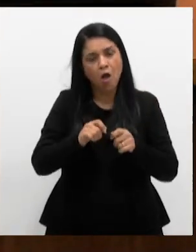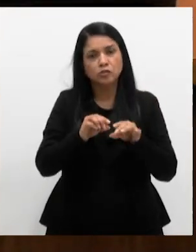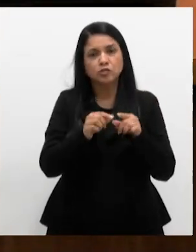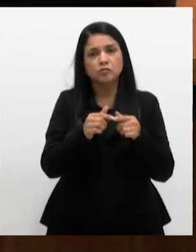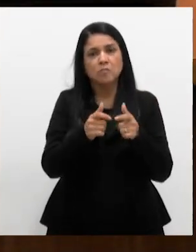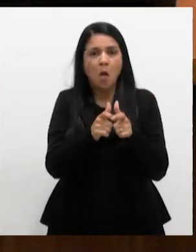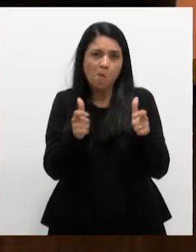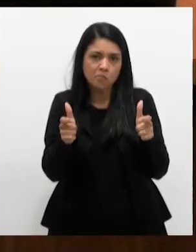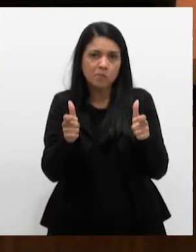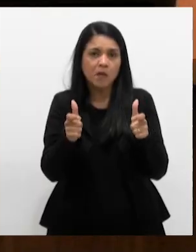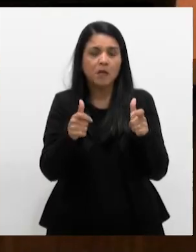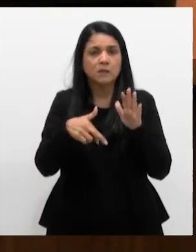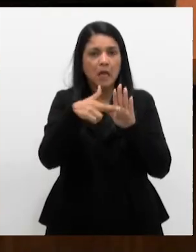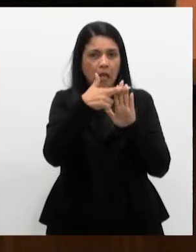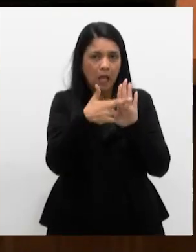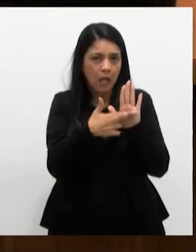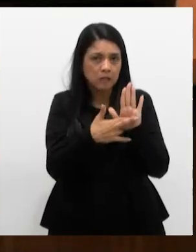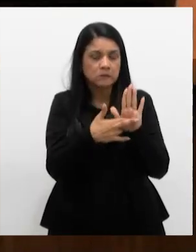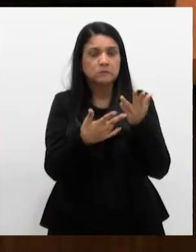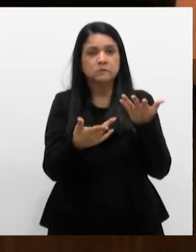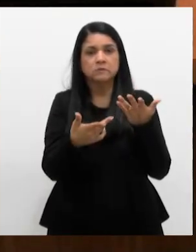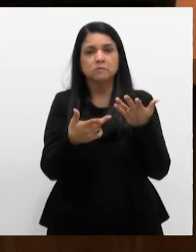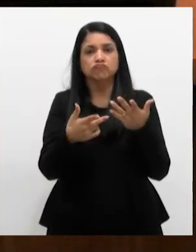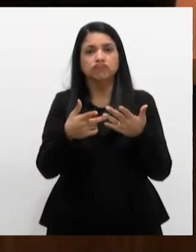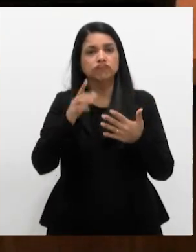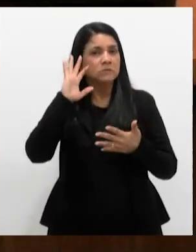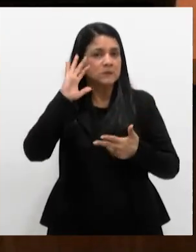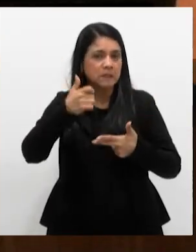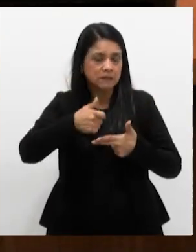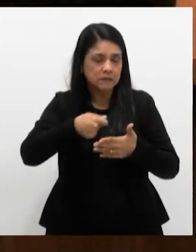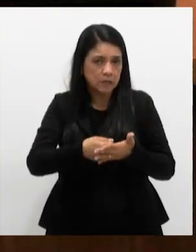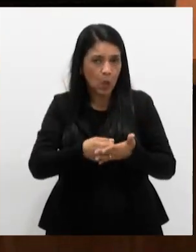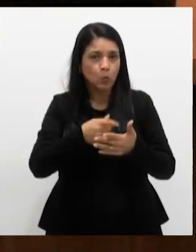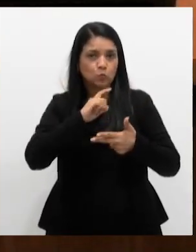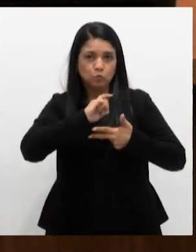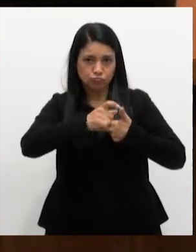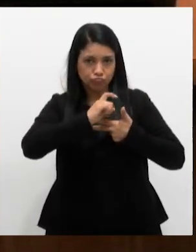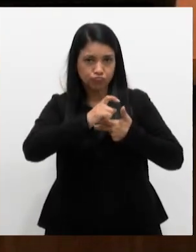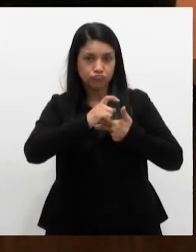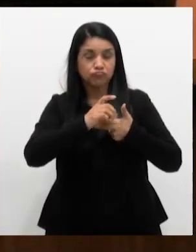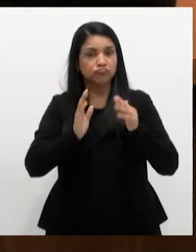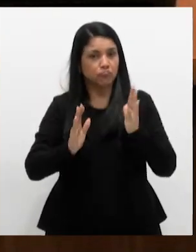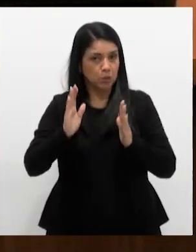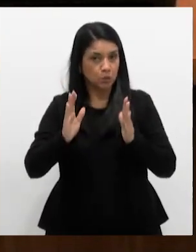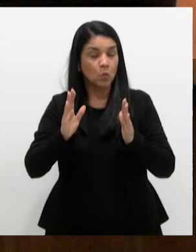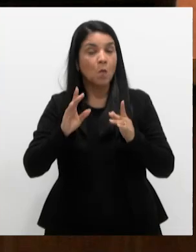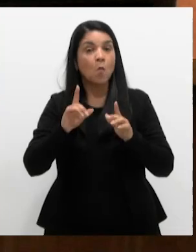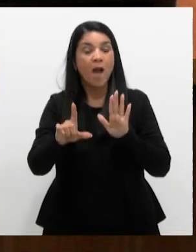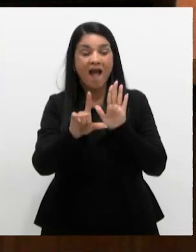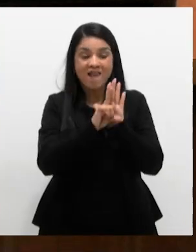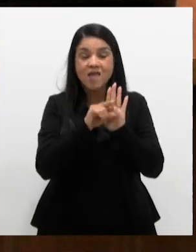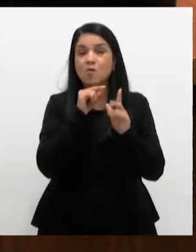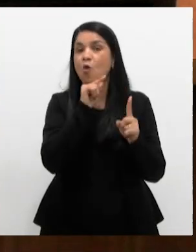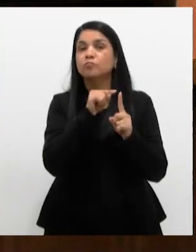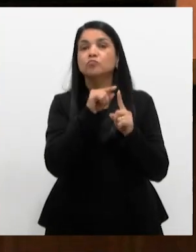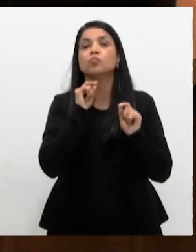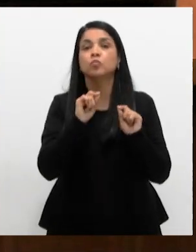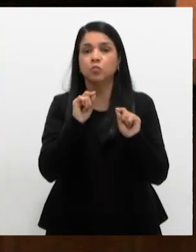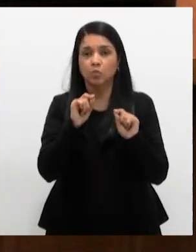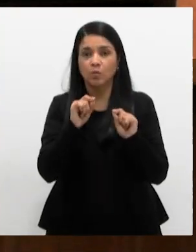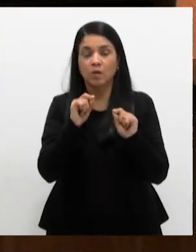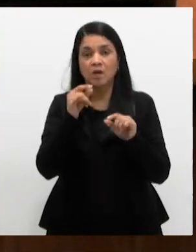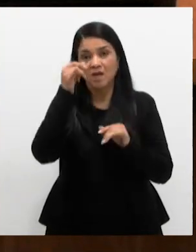da regulamentação ou por decisão do chefe do Poder Executivo à época. Mas o que se pretende com a lei é só evitar que